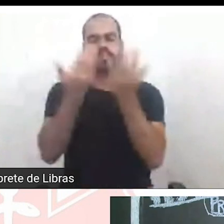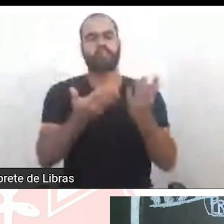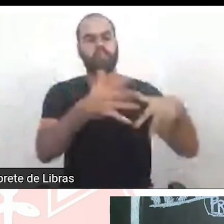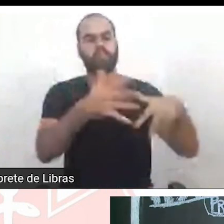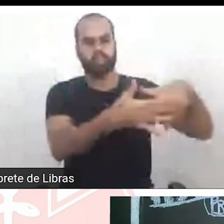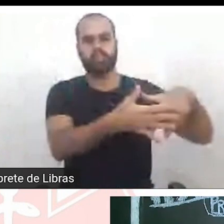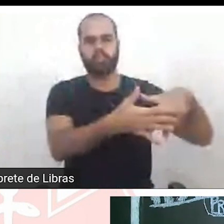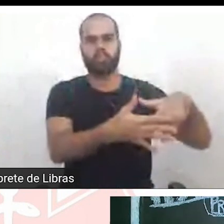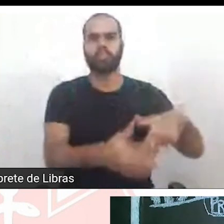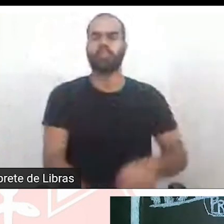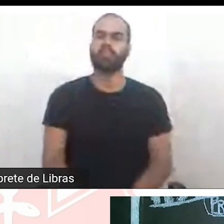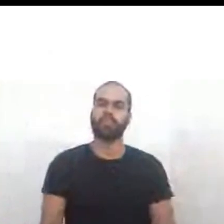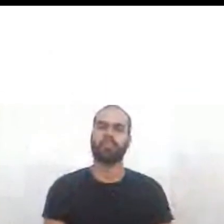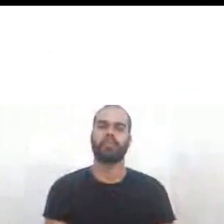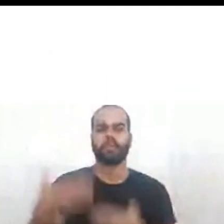Obrigada.